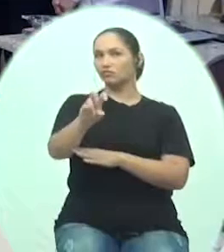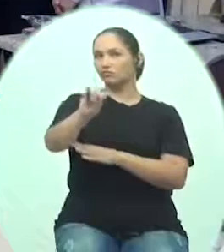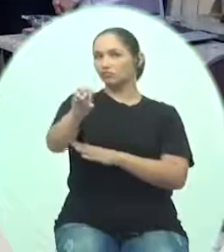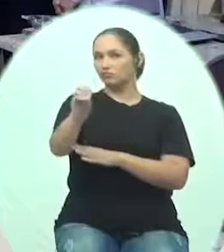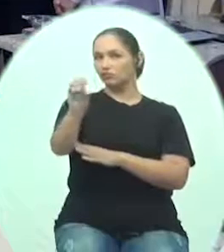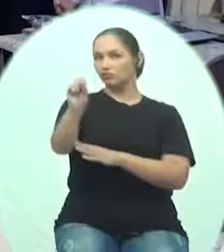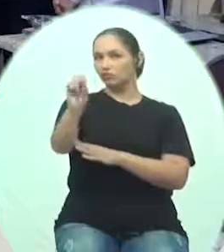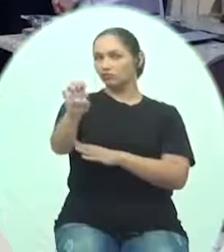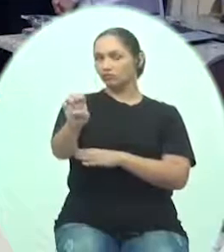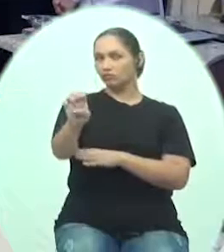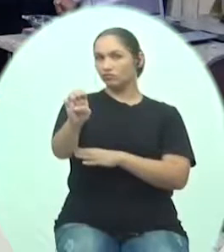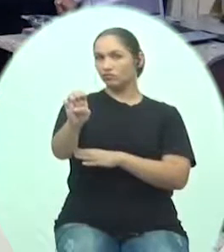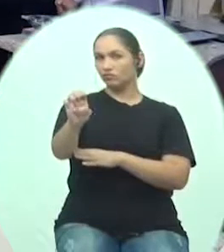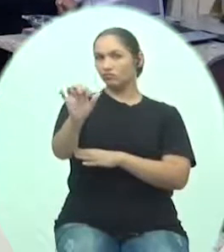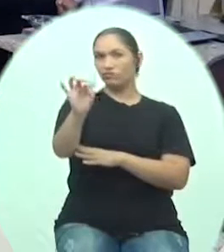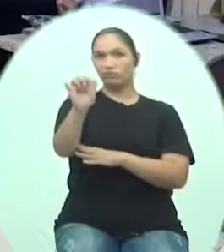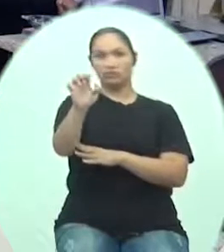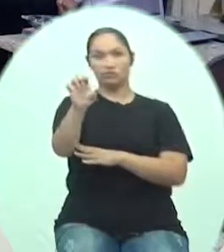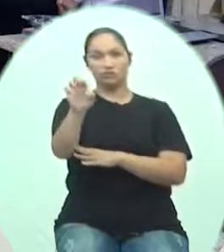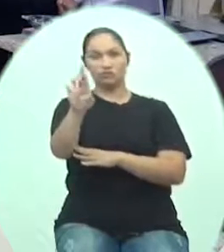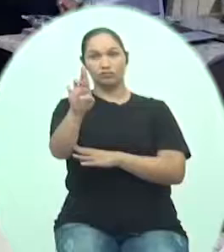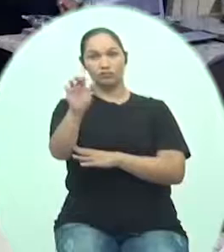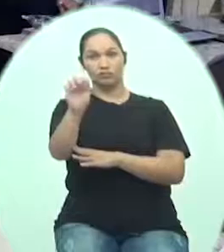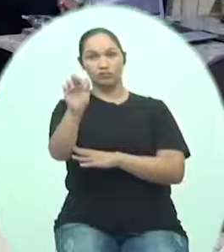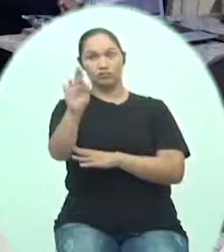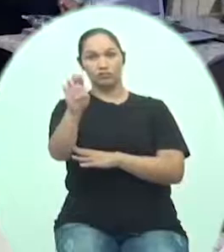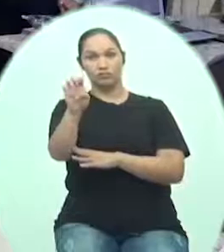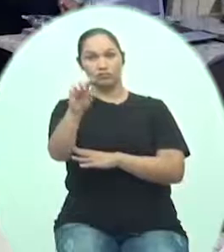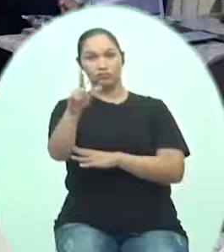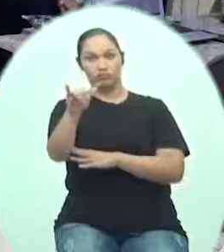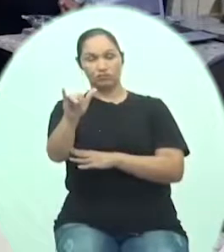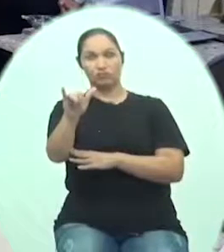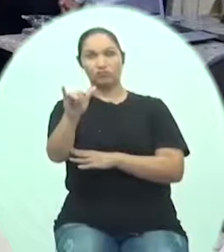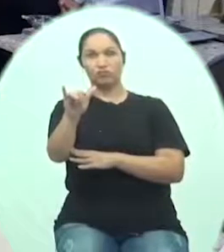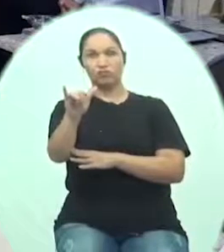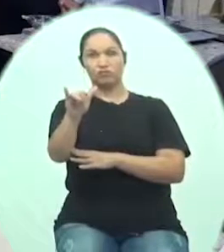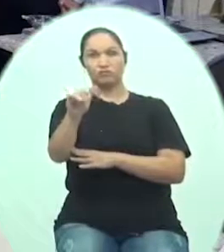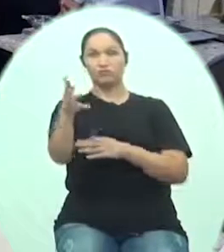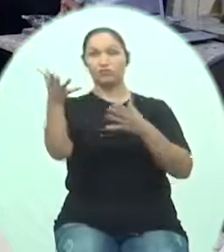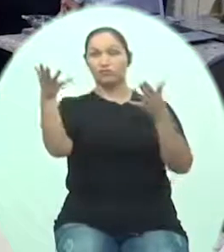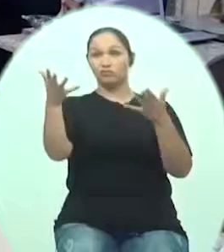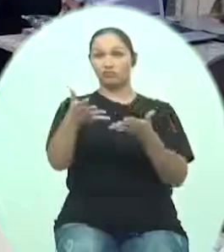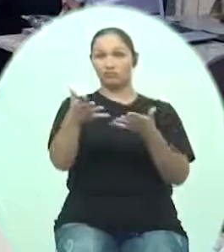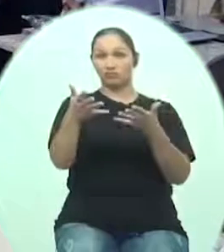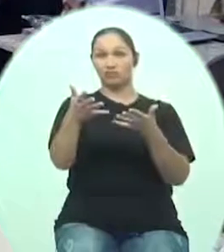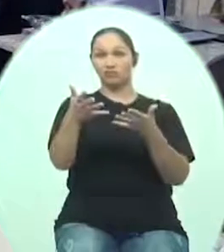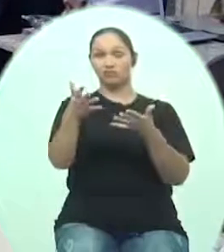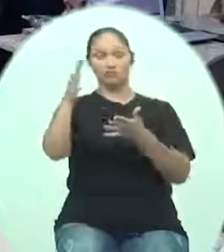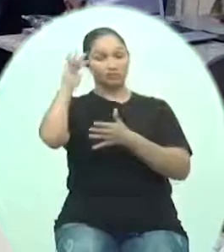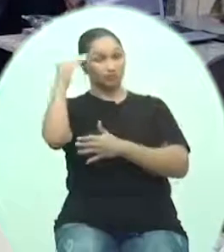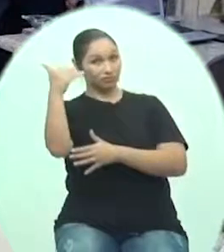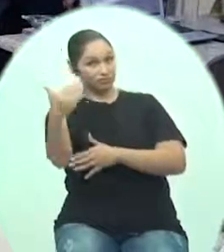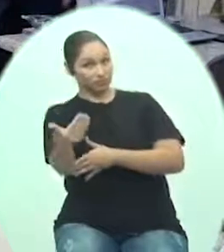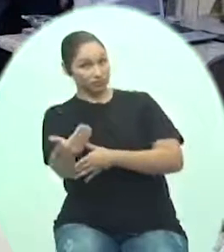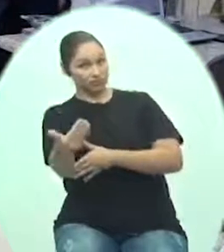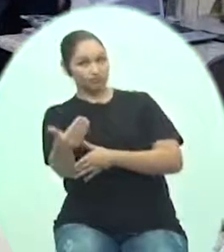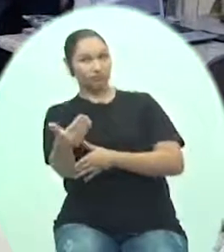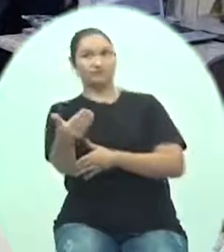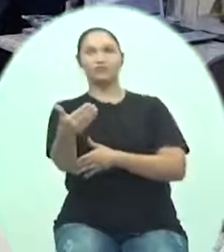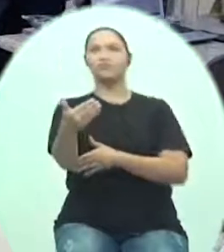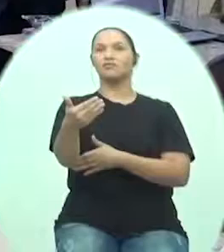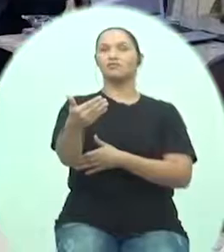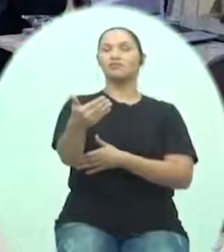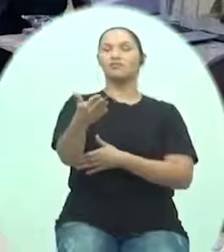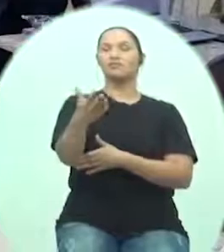José perar que nos prestigiou com essa menção honrosa quero saudar a todos